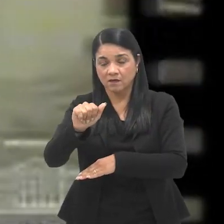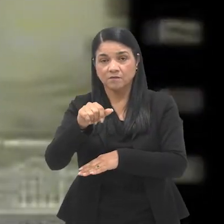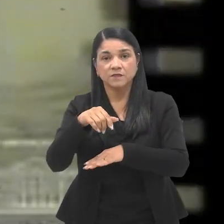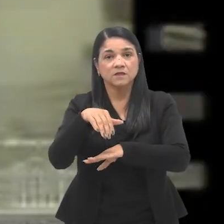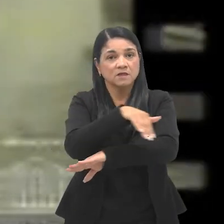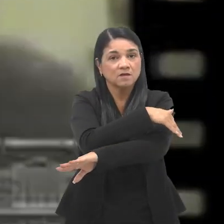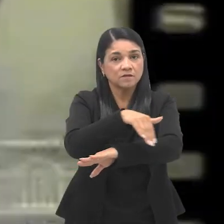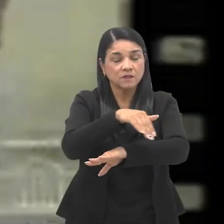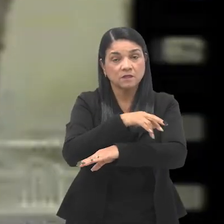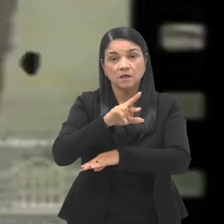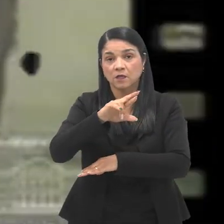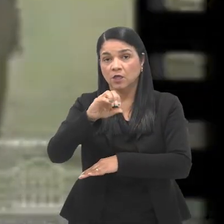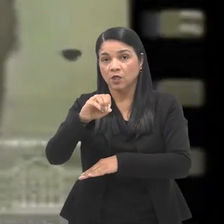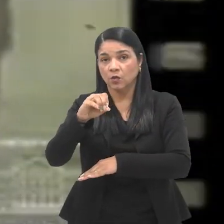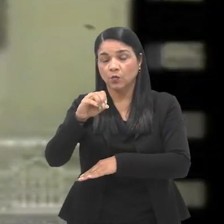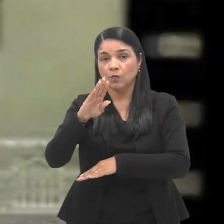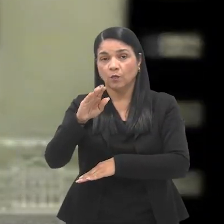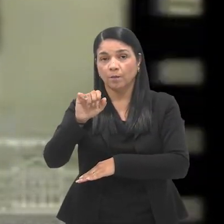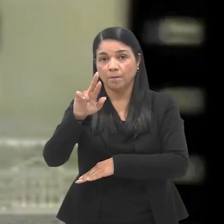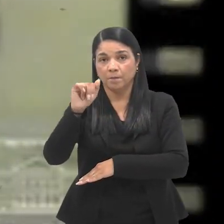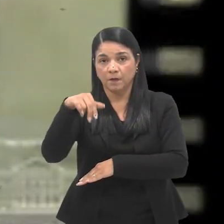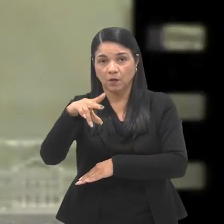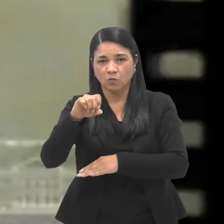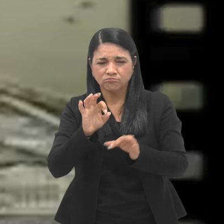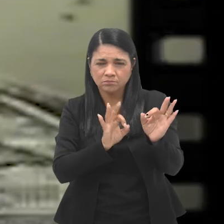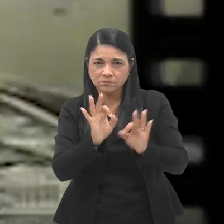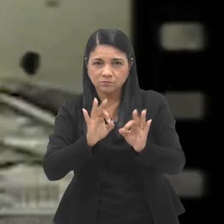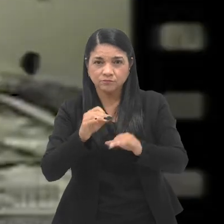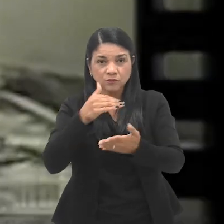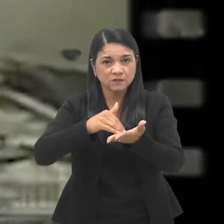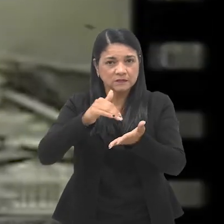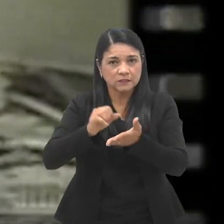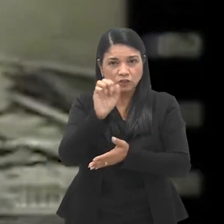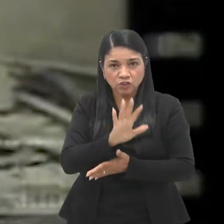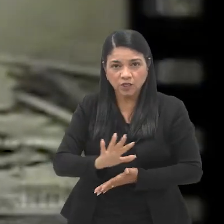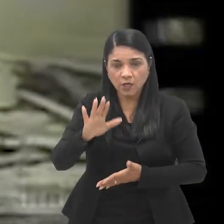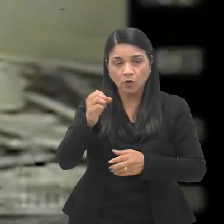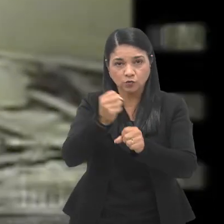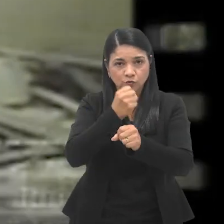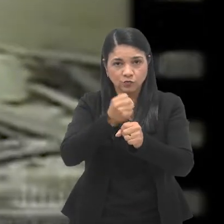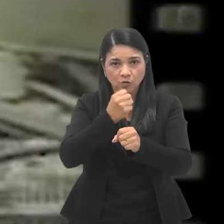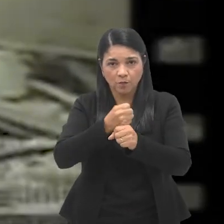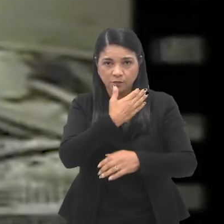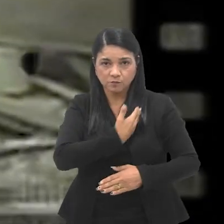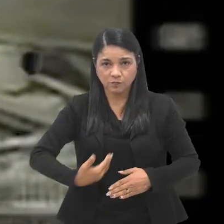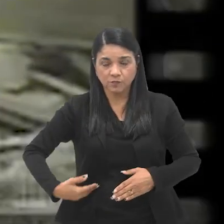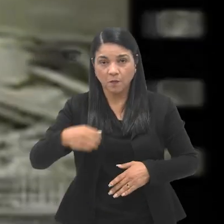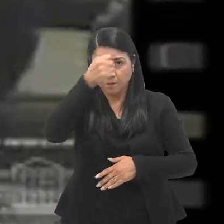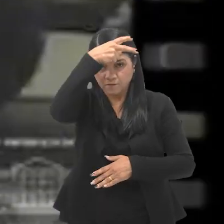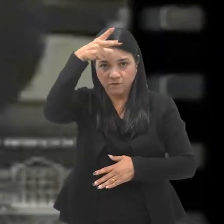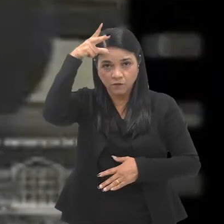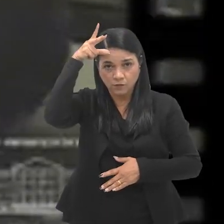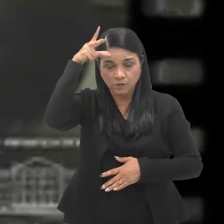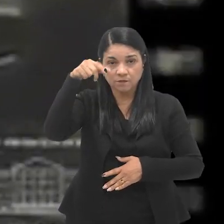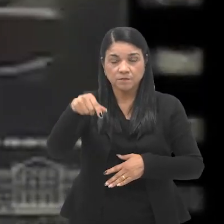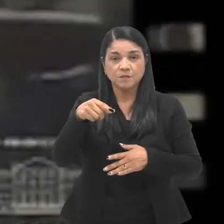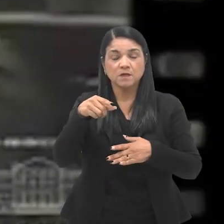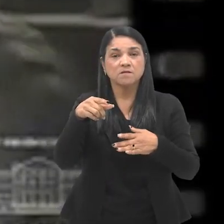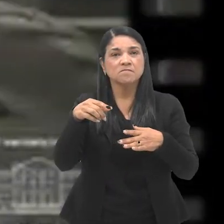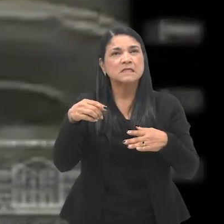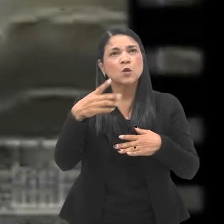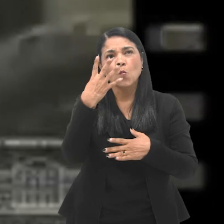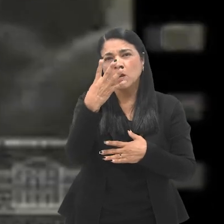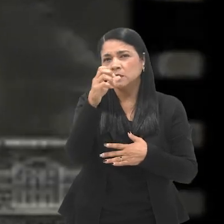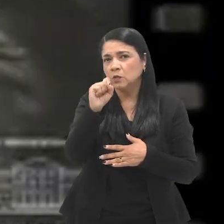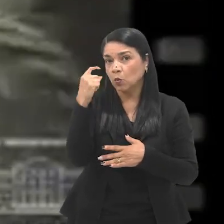Vieira Fazenda e a Avenida Rio Branco. Esse trabalho foi planejado pelo secretário-geral de Viação e Obras Públicas da Prefeitura Municipal